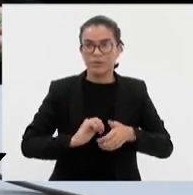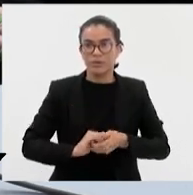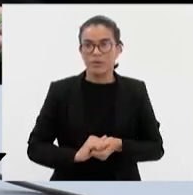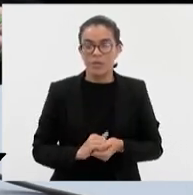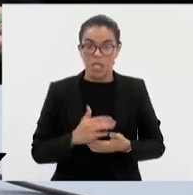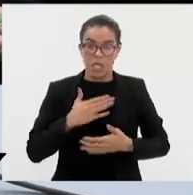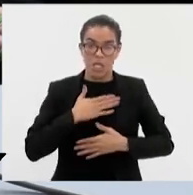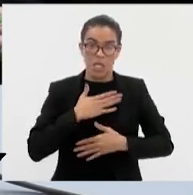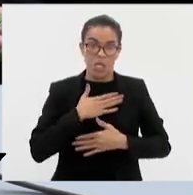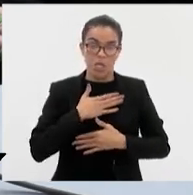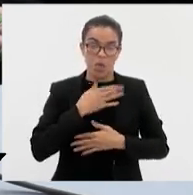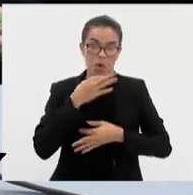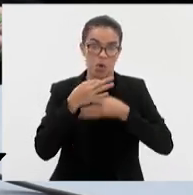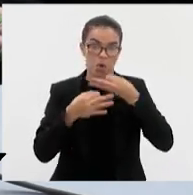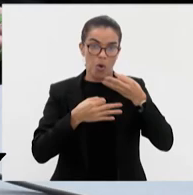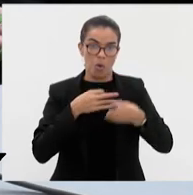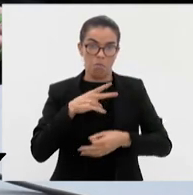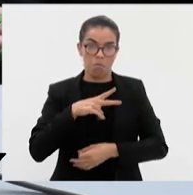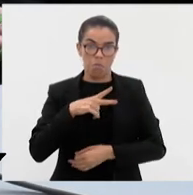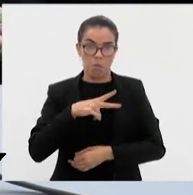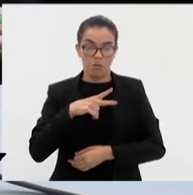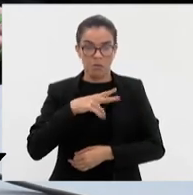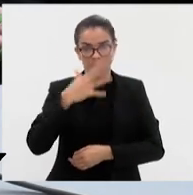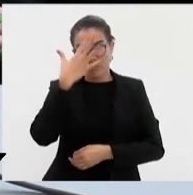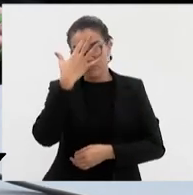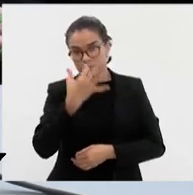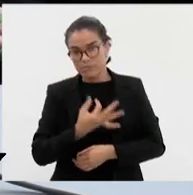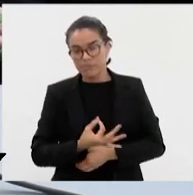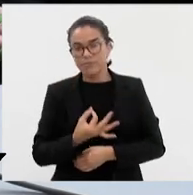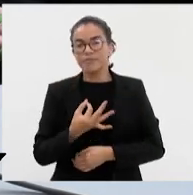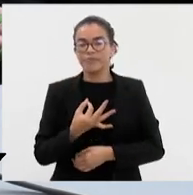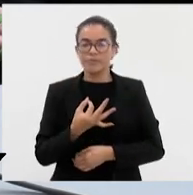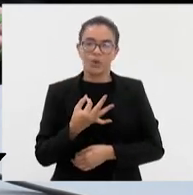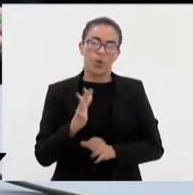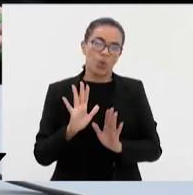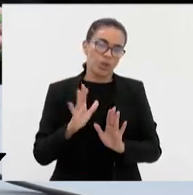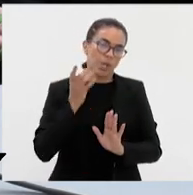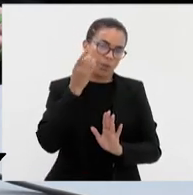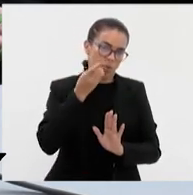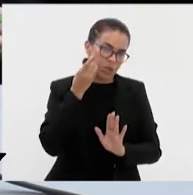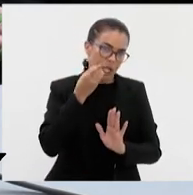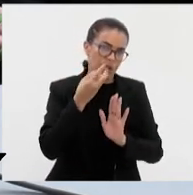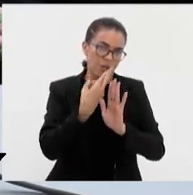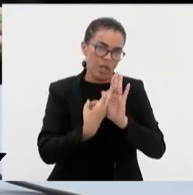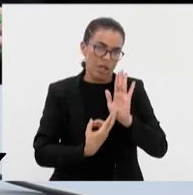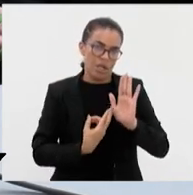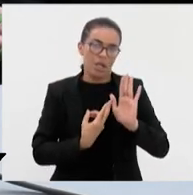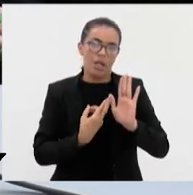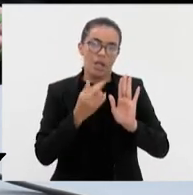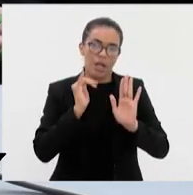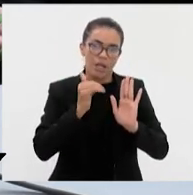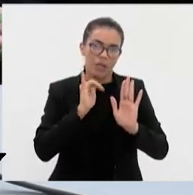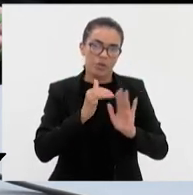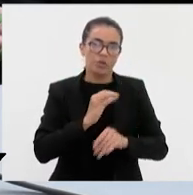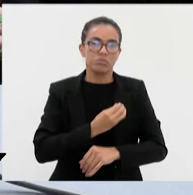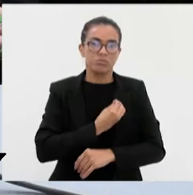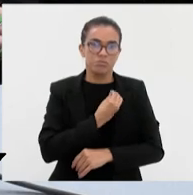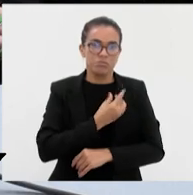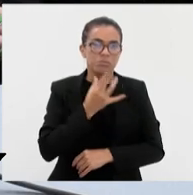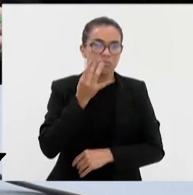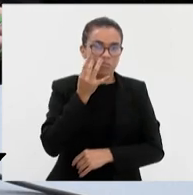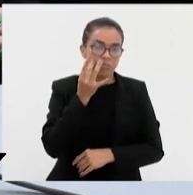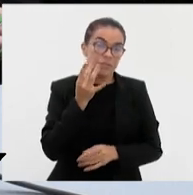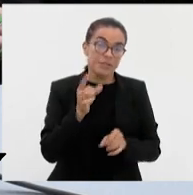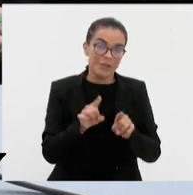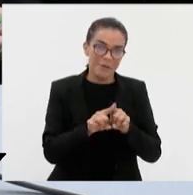Eu, particularmente, tenho esse entendimento, aí não sei, não é, o deputado relator está presente, e também